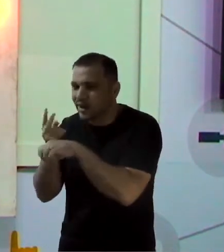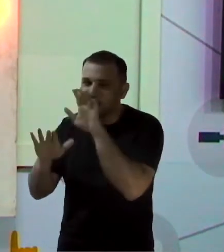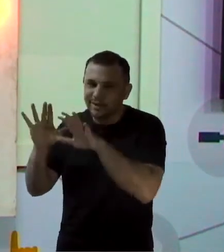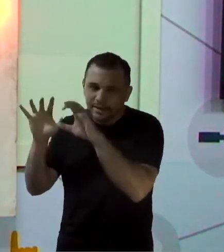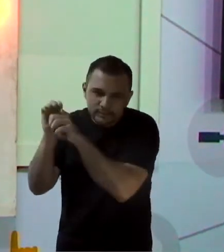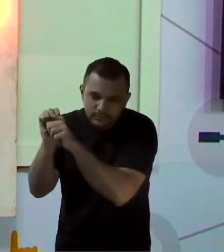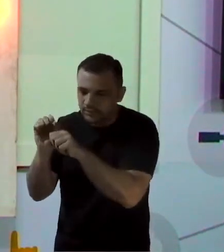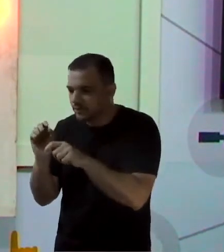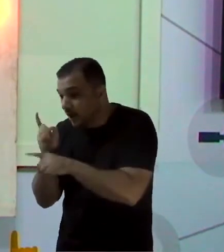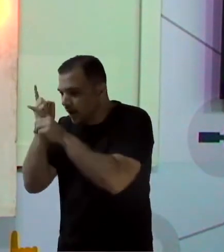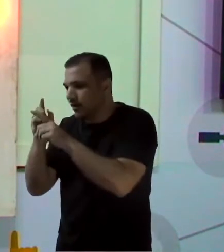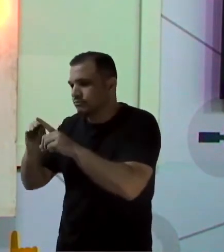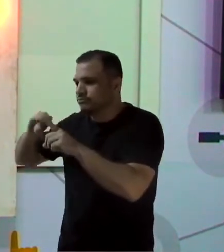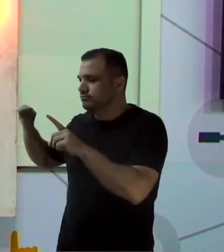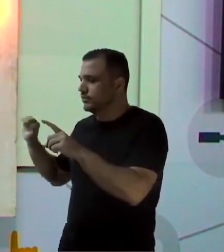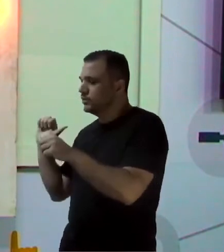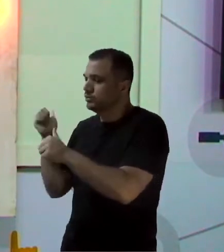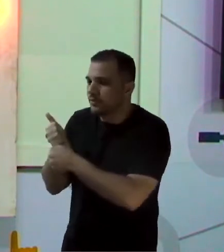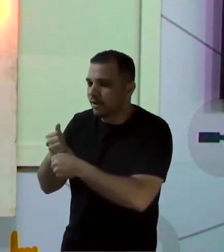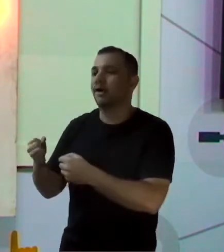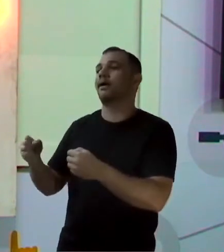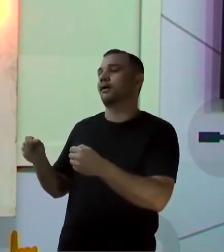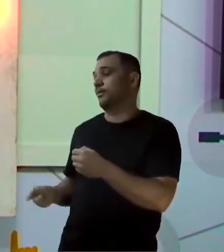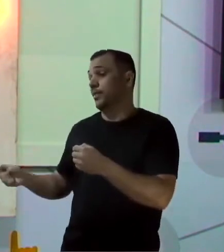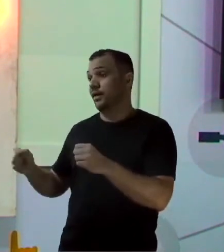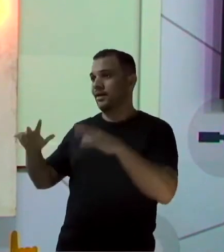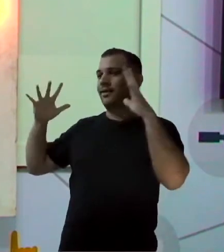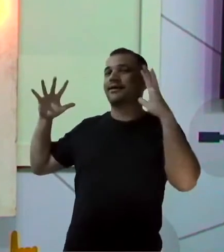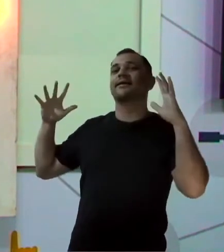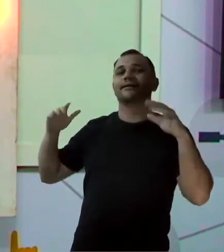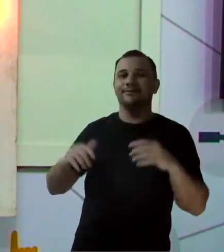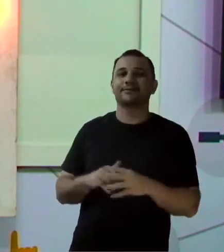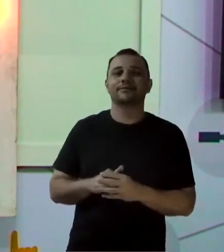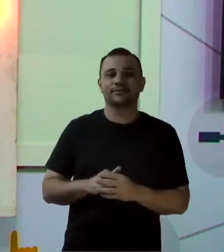lâmpada queimar? Por exemplo, se essa lâmpada bem aqui do meio queimar,